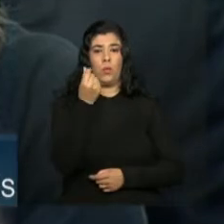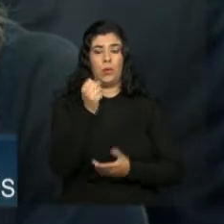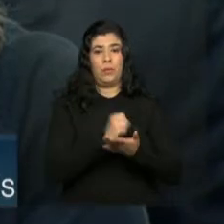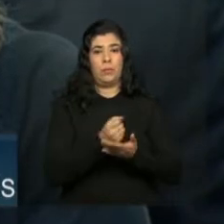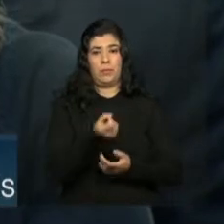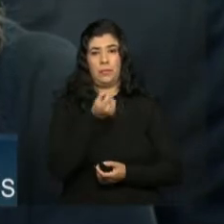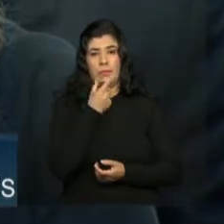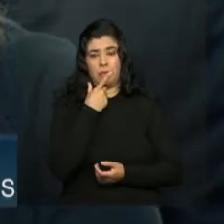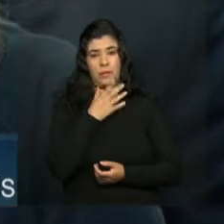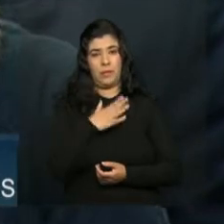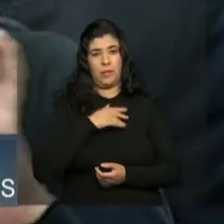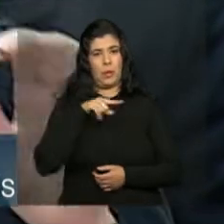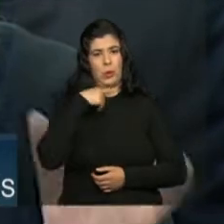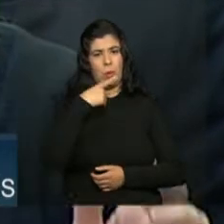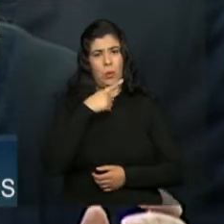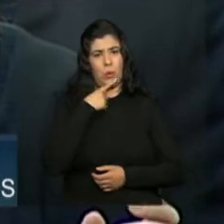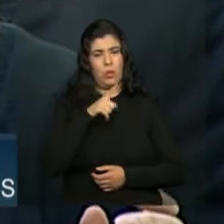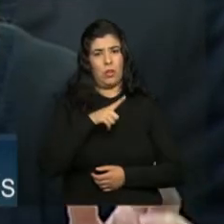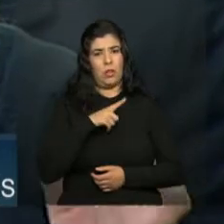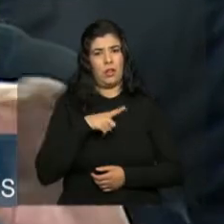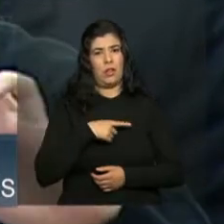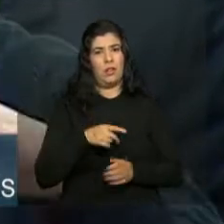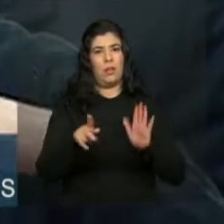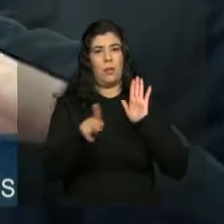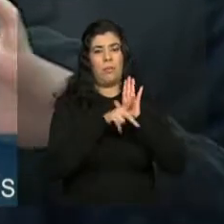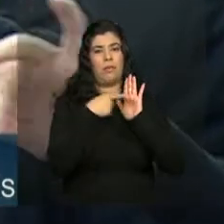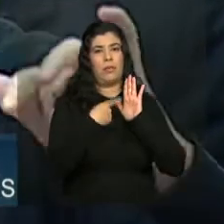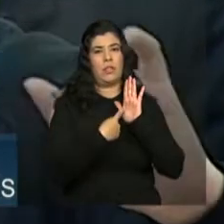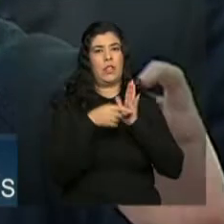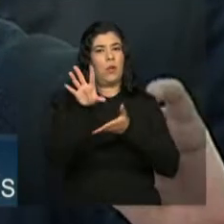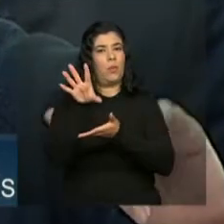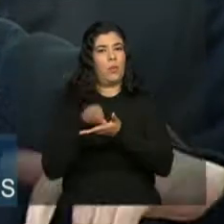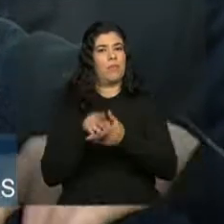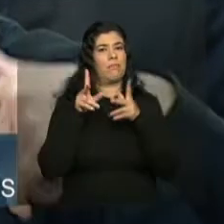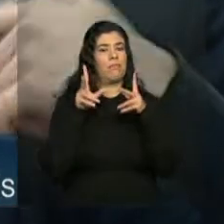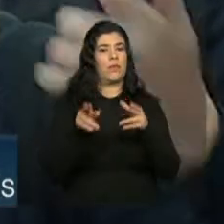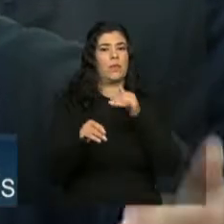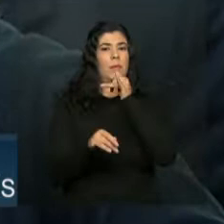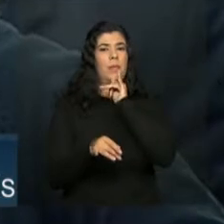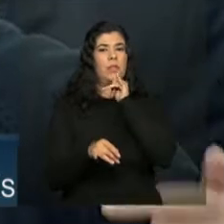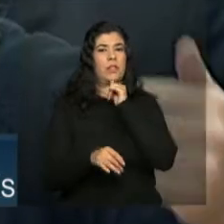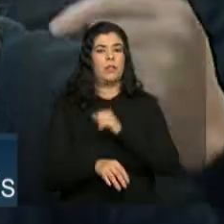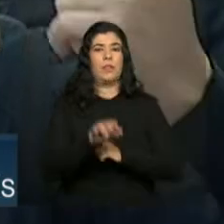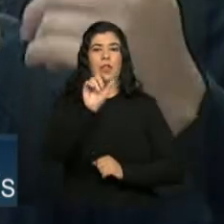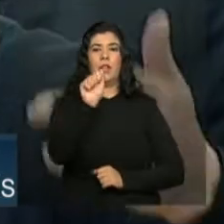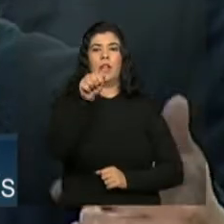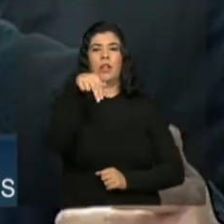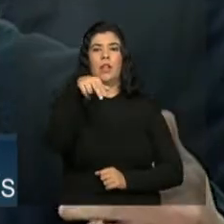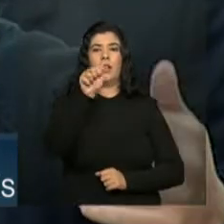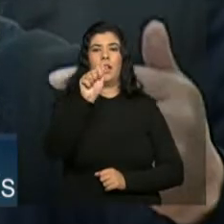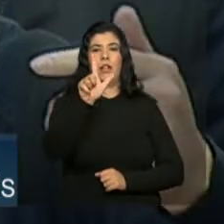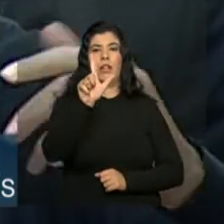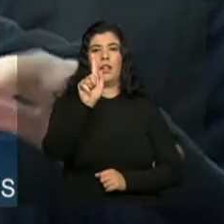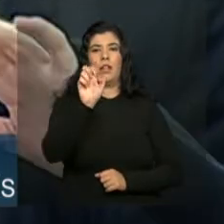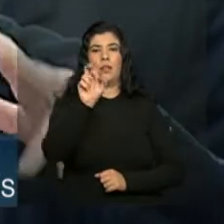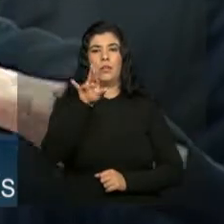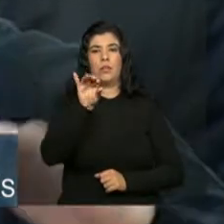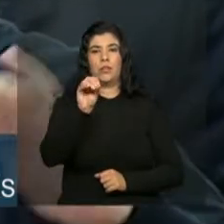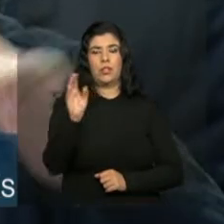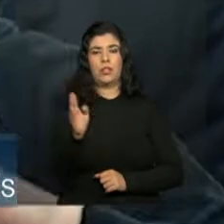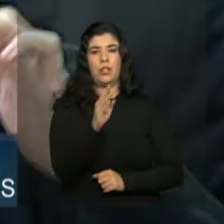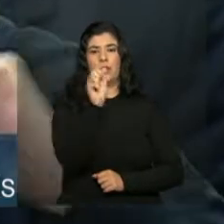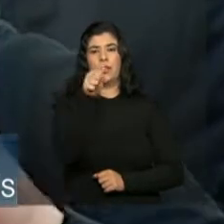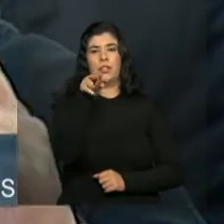mas minha dúvida é se a um padrão semelhante para algumas costas de medicamentos como analgésicos antibiótico